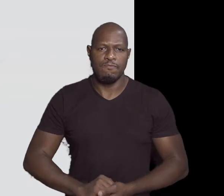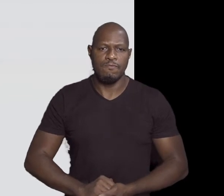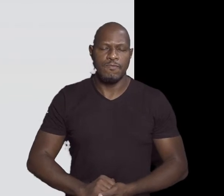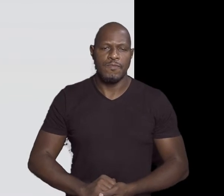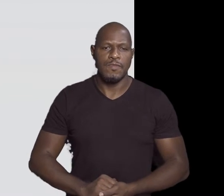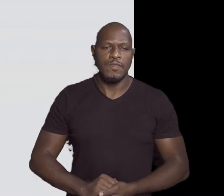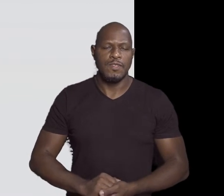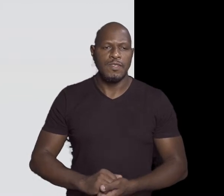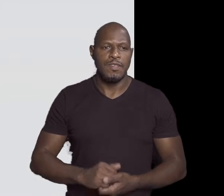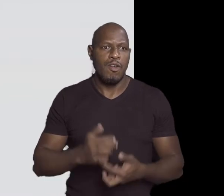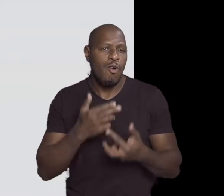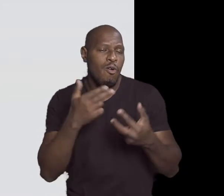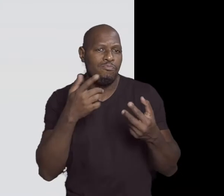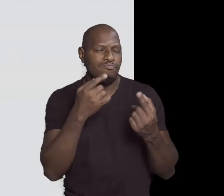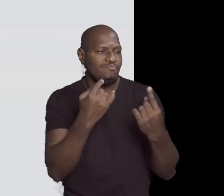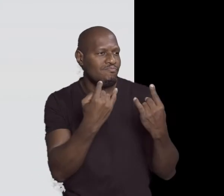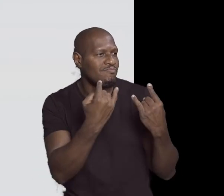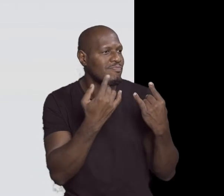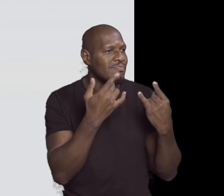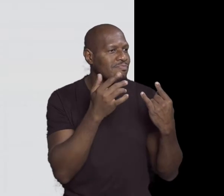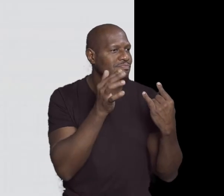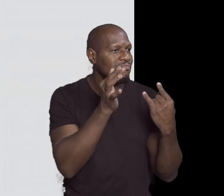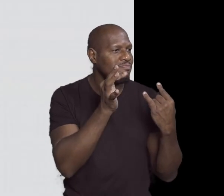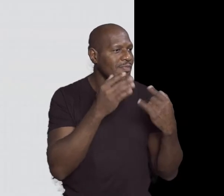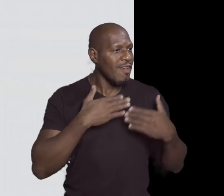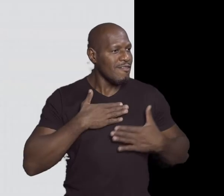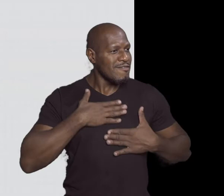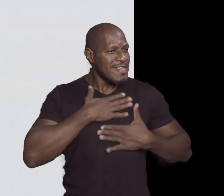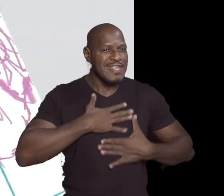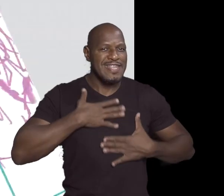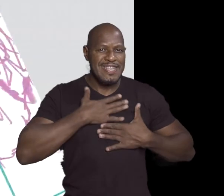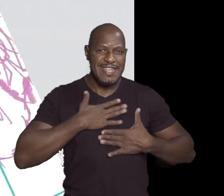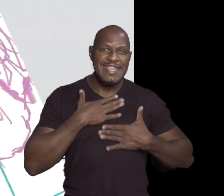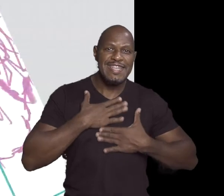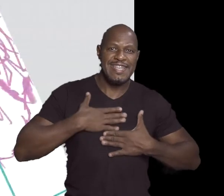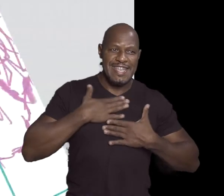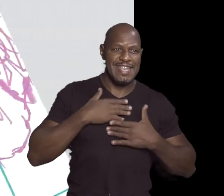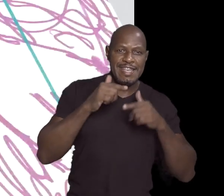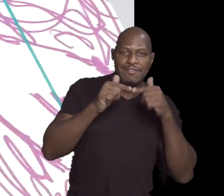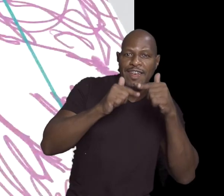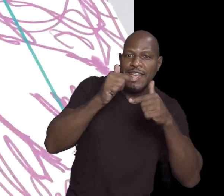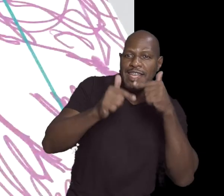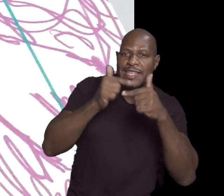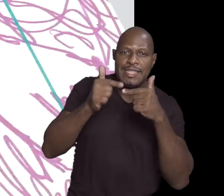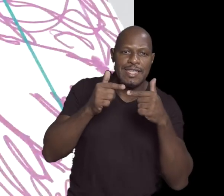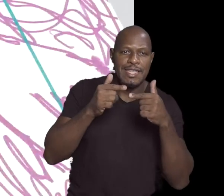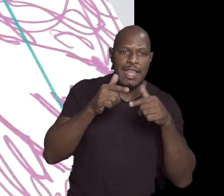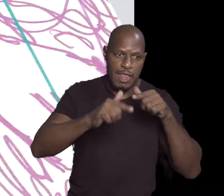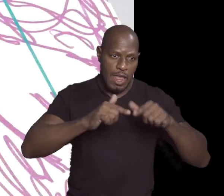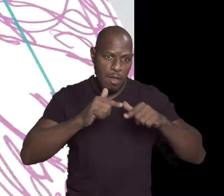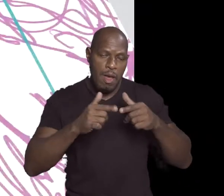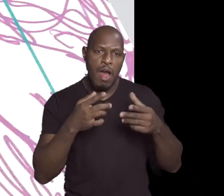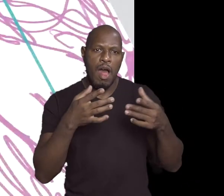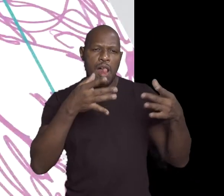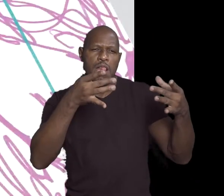te deixem empolgado de fazer o trabalho, porque você vai estar descobrindo, você vai